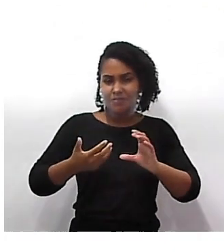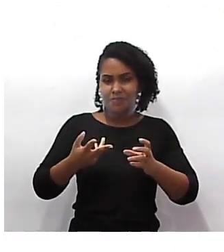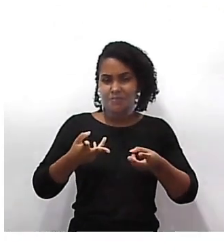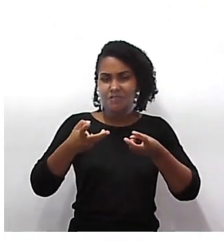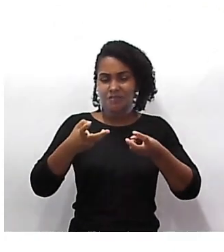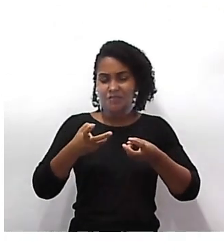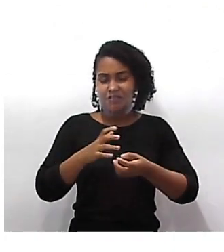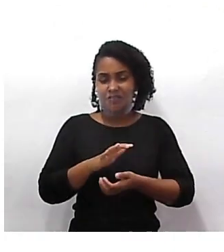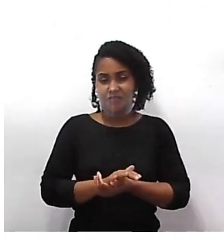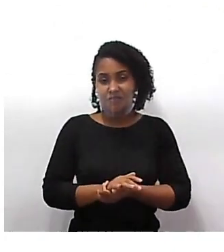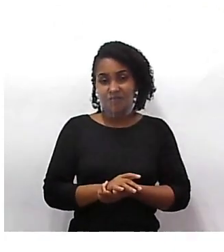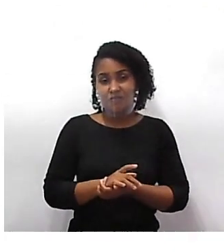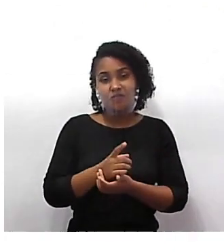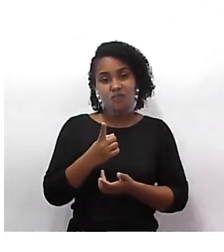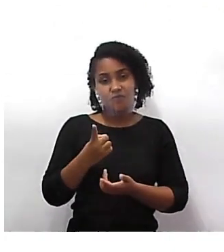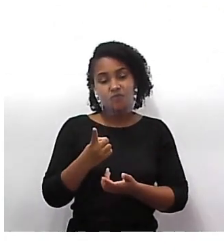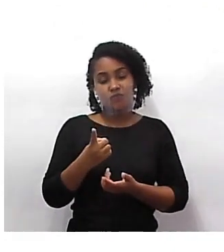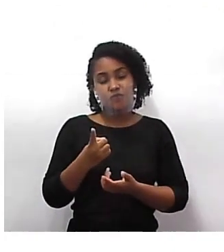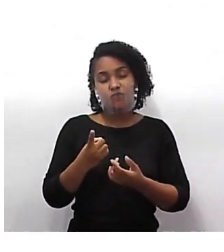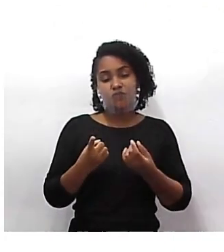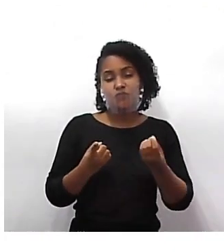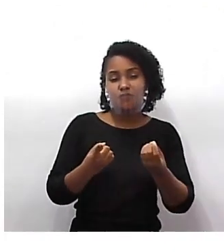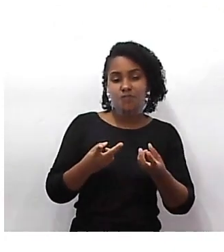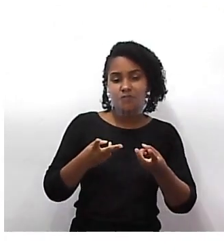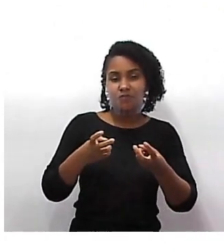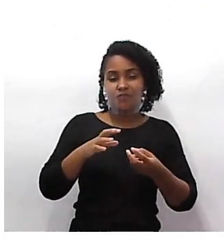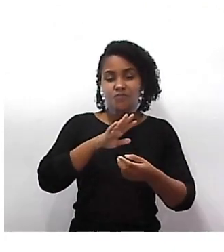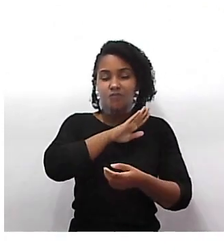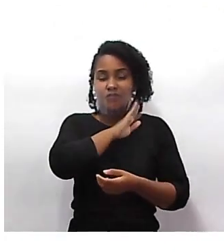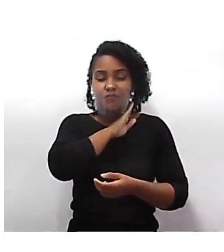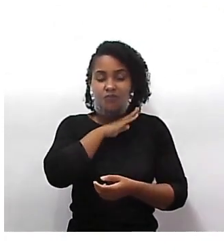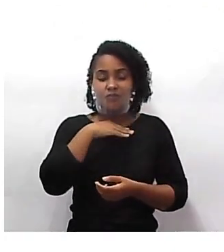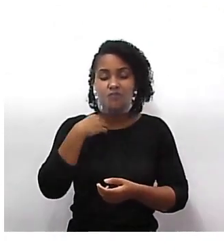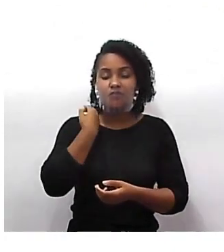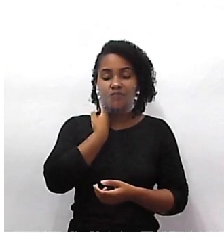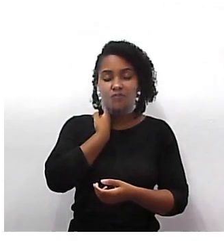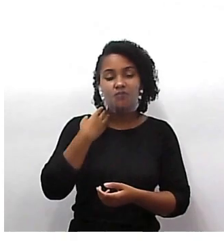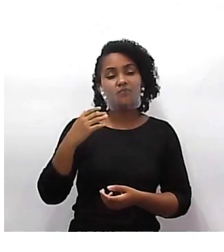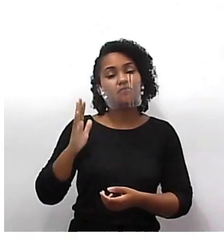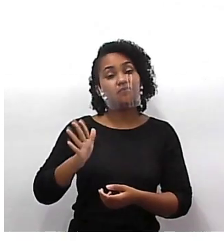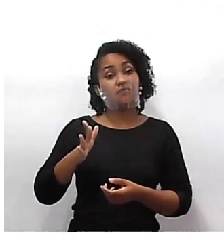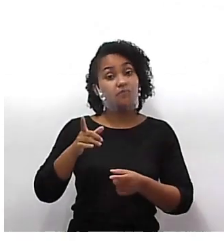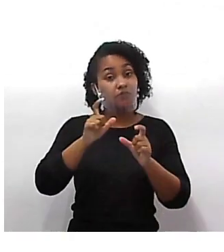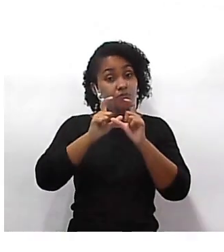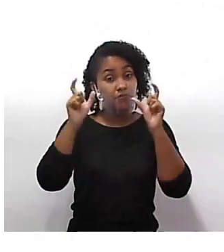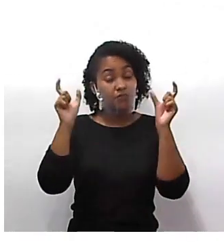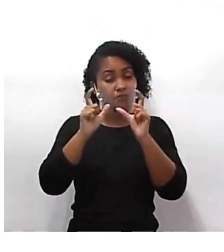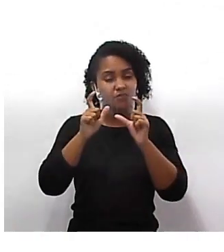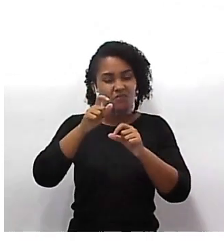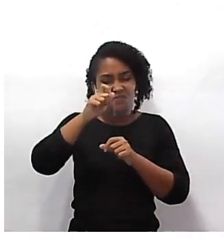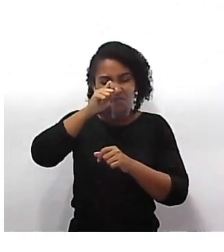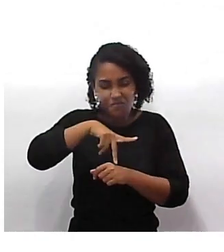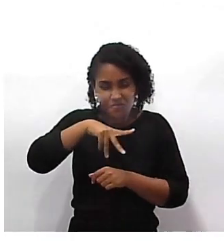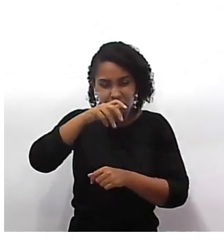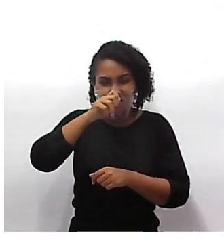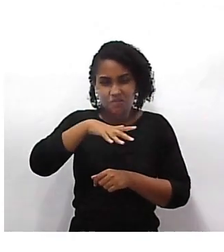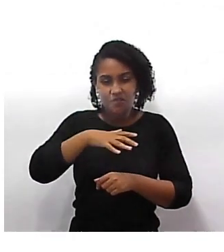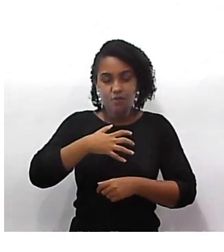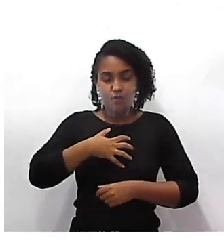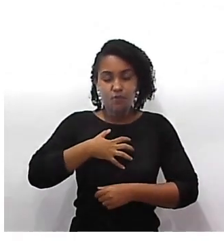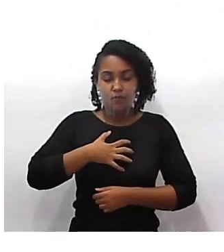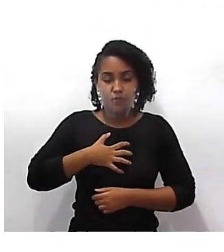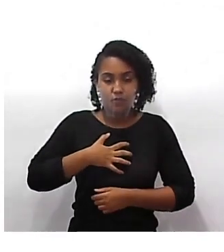Pelo menos um sinal ou sintoma, né? Febre, já é o sinal de alerta. Espirro,